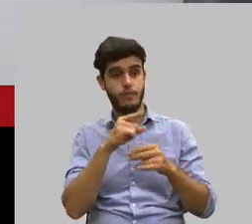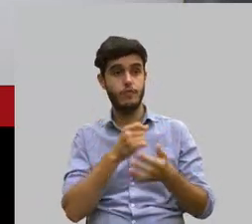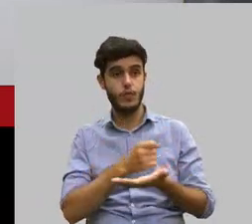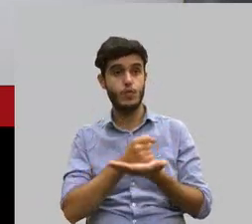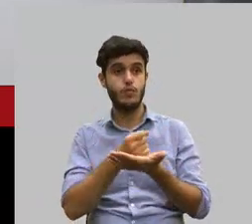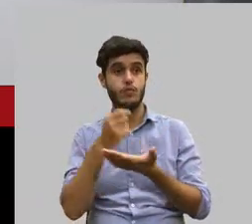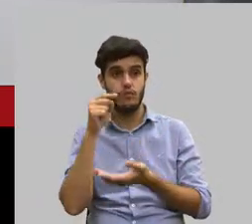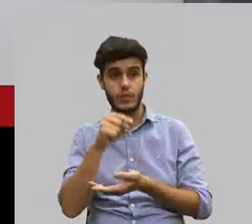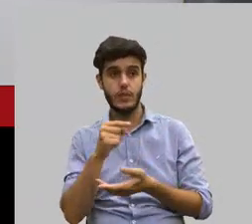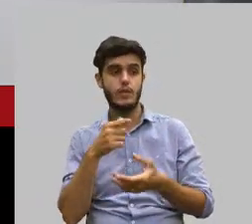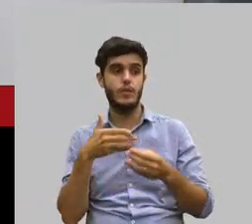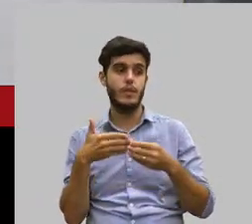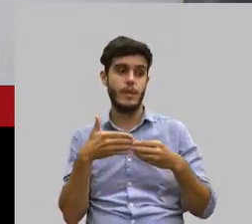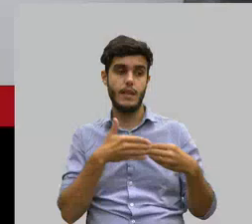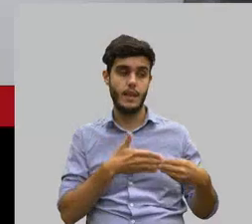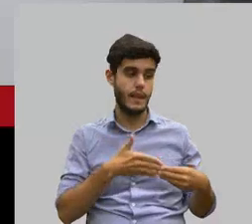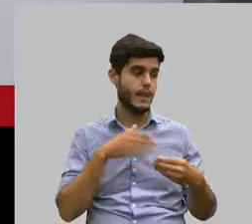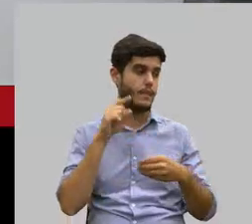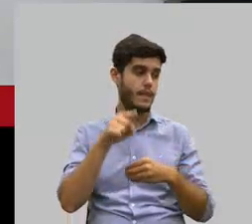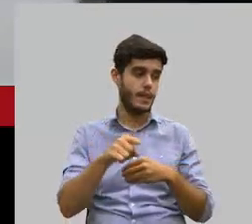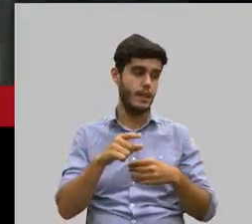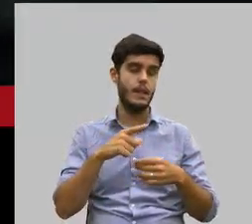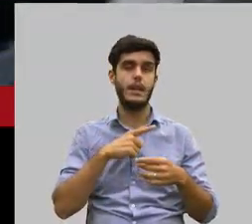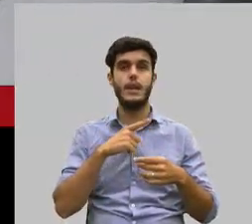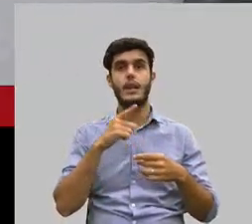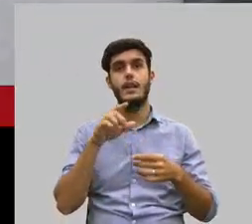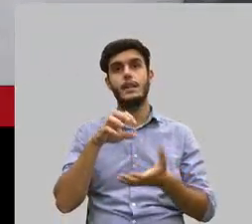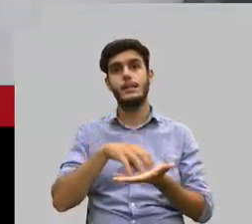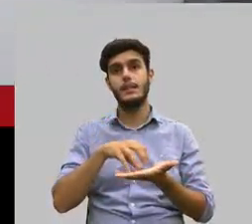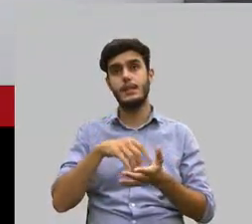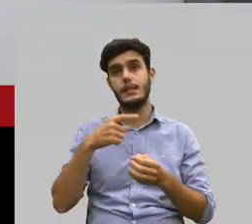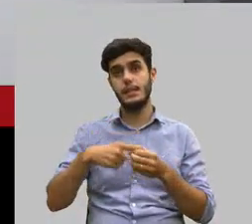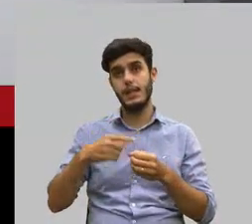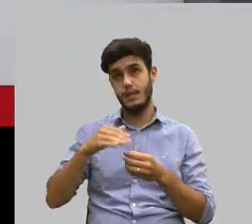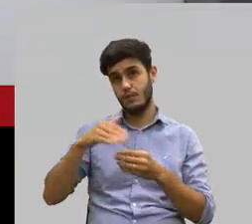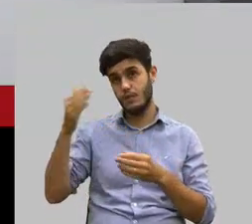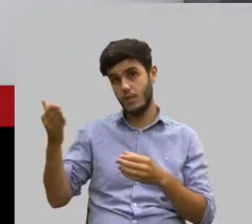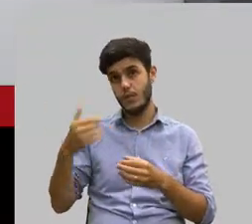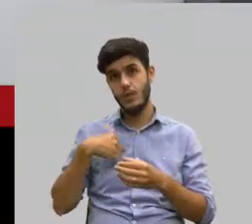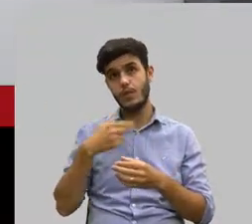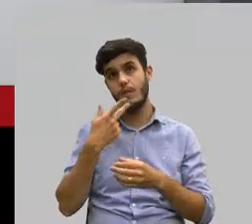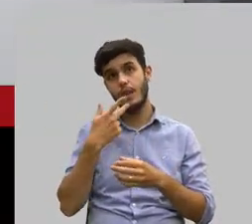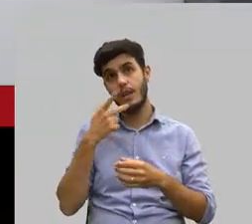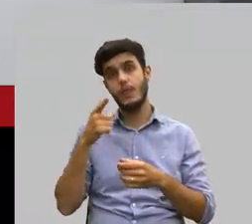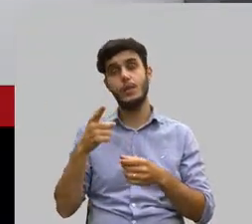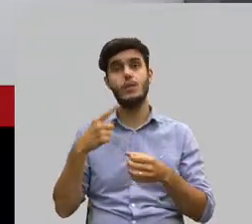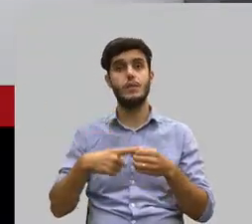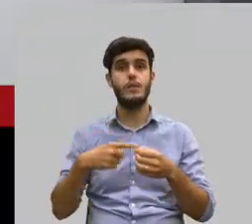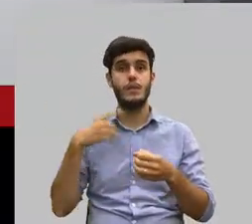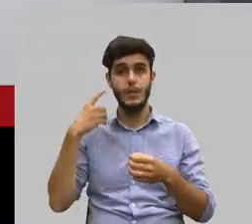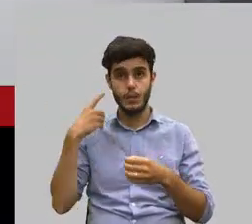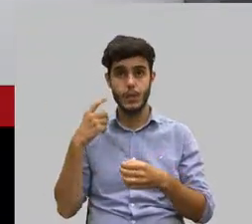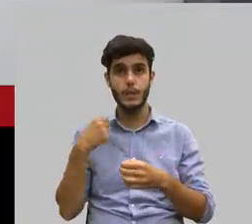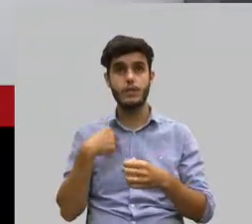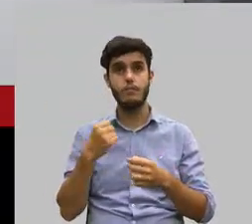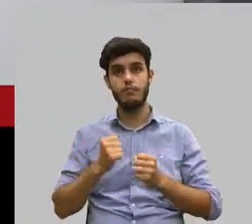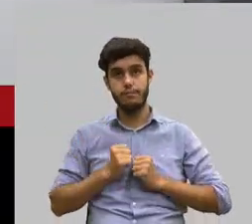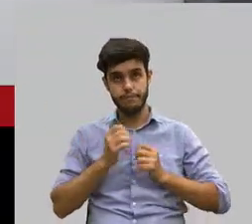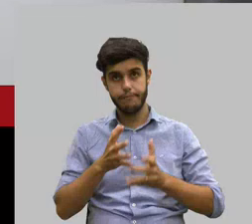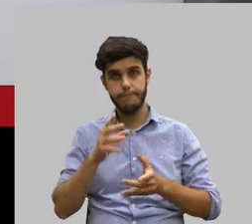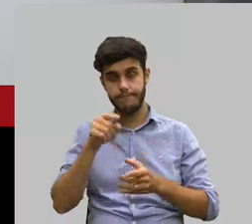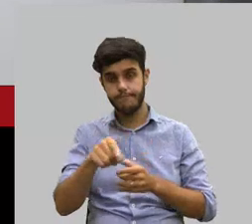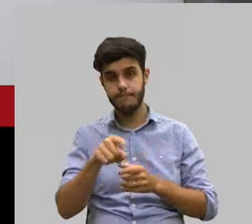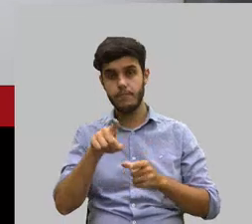em levar pro interior eu falo que eu sou um deputado municipalista tem uma atuação eh muito